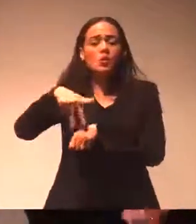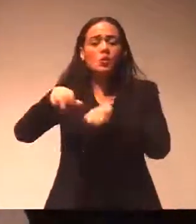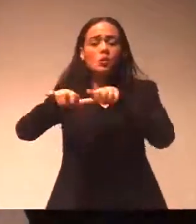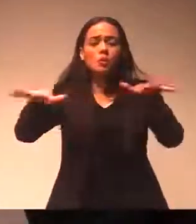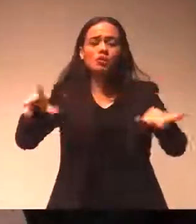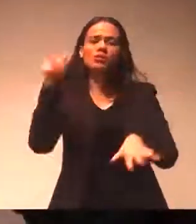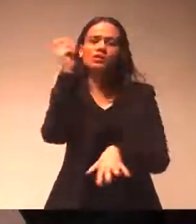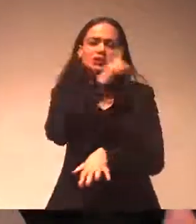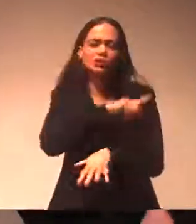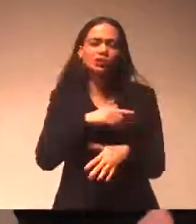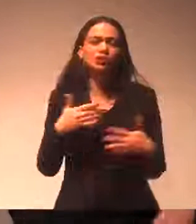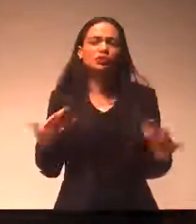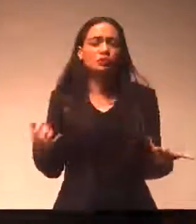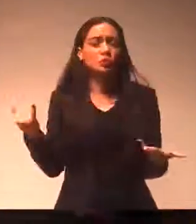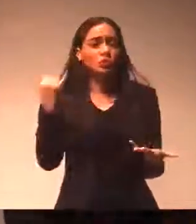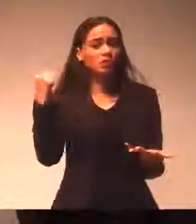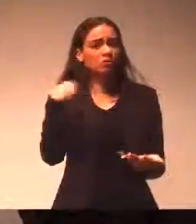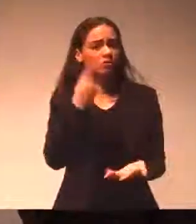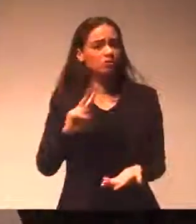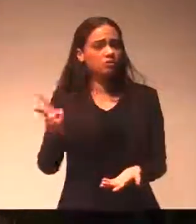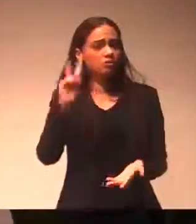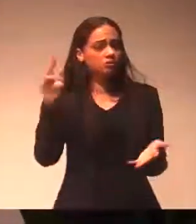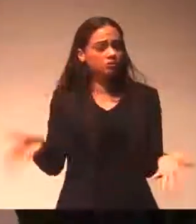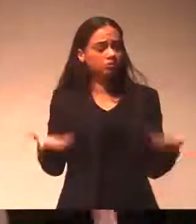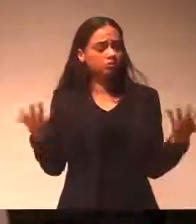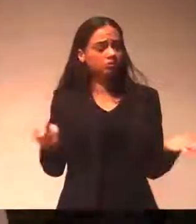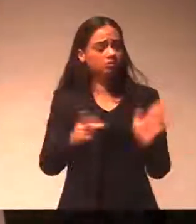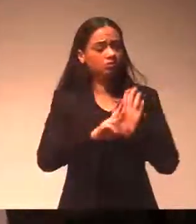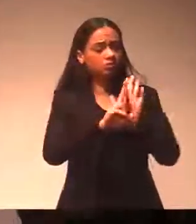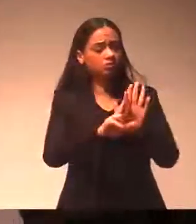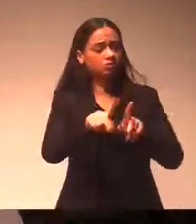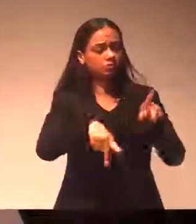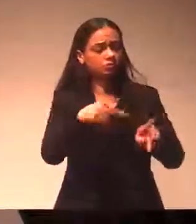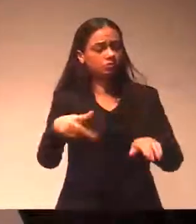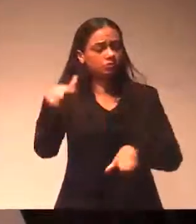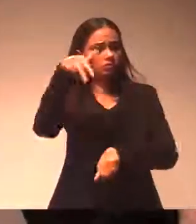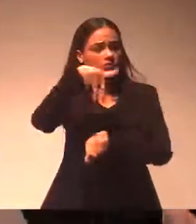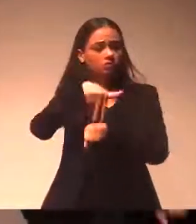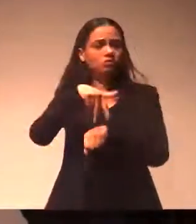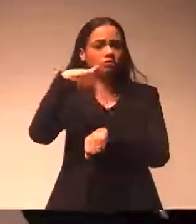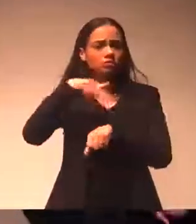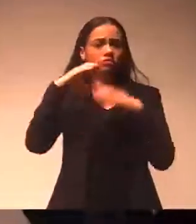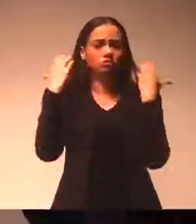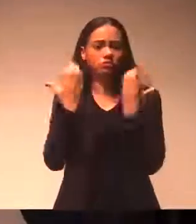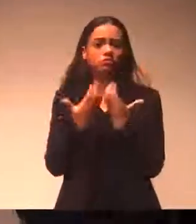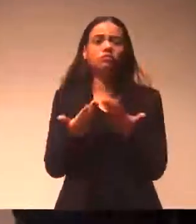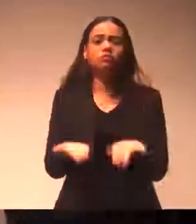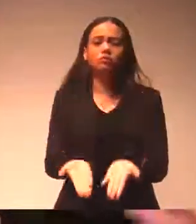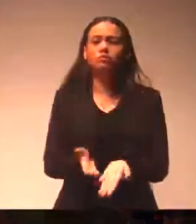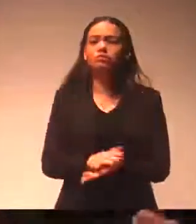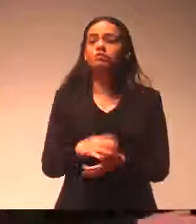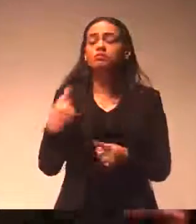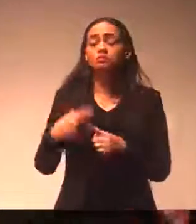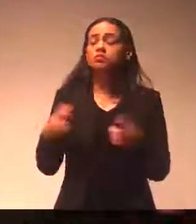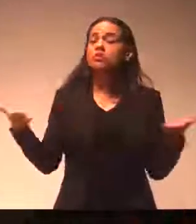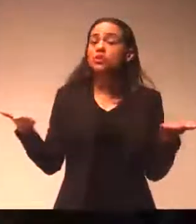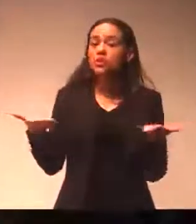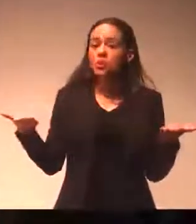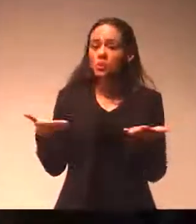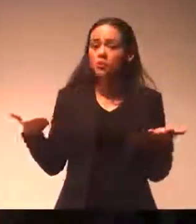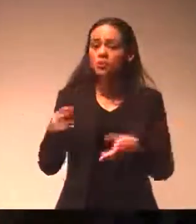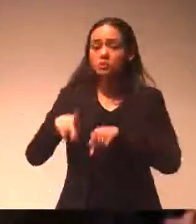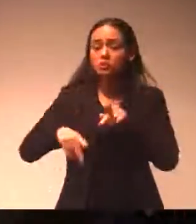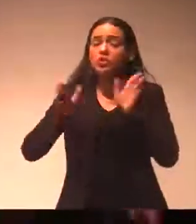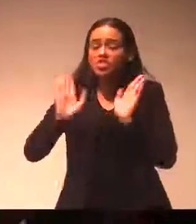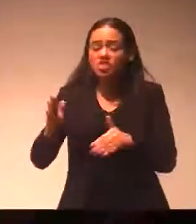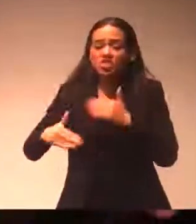são colocadas por presidenciáveis, por deputados. Eu já falei que a humanidade já deu certos passos. A gente não pode dar